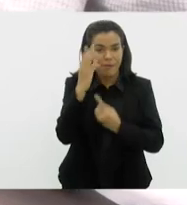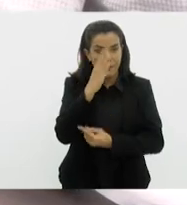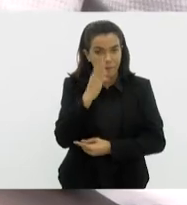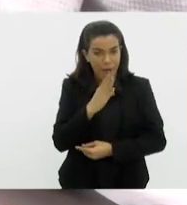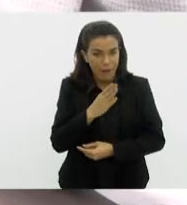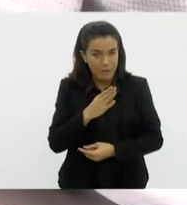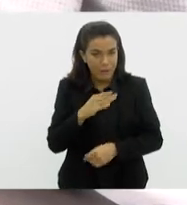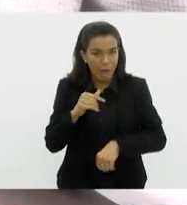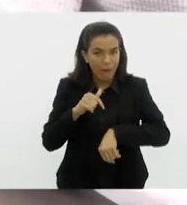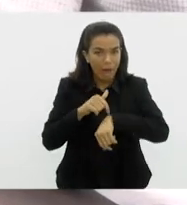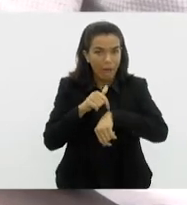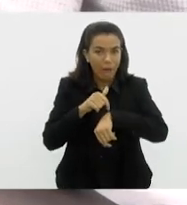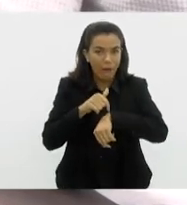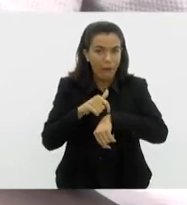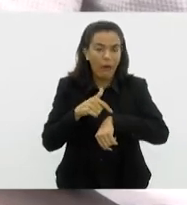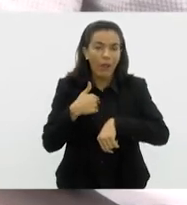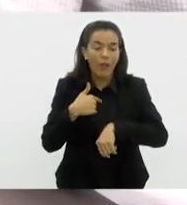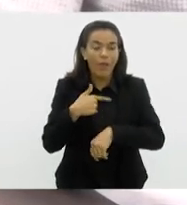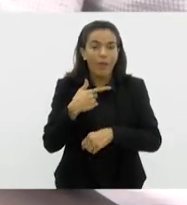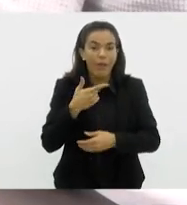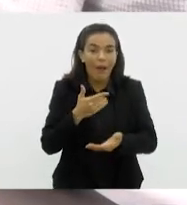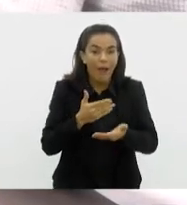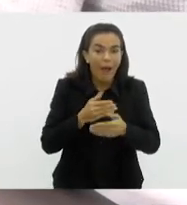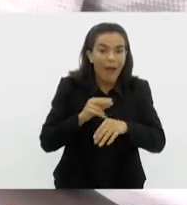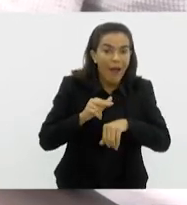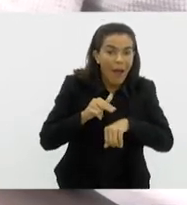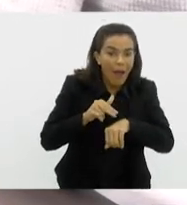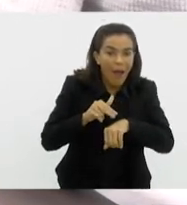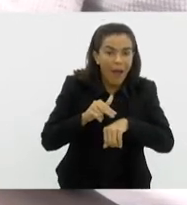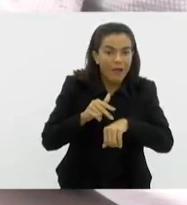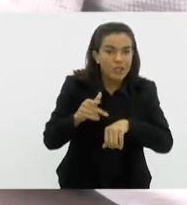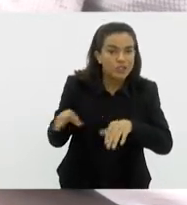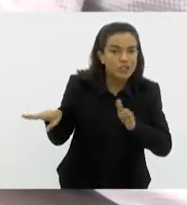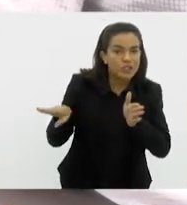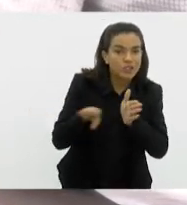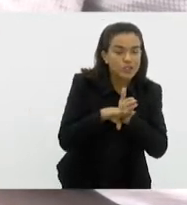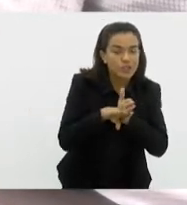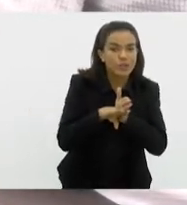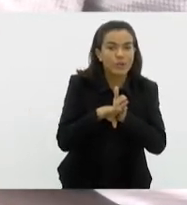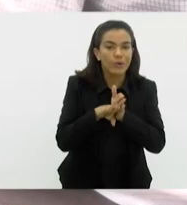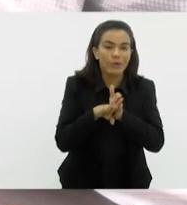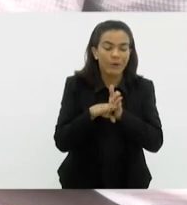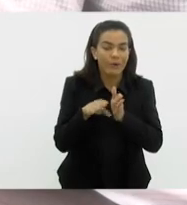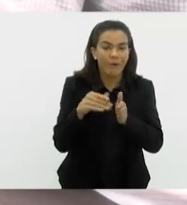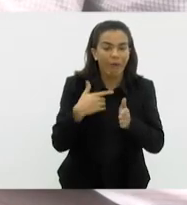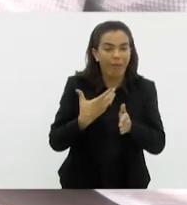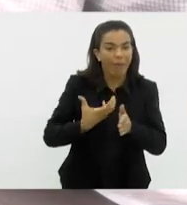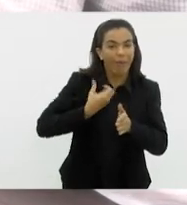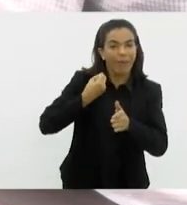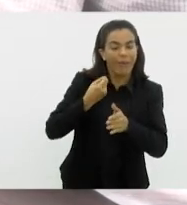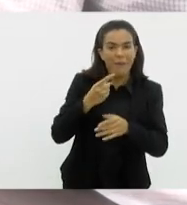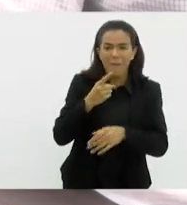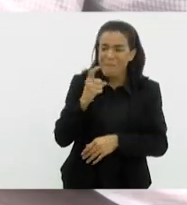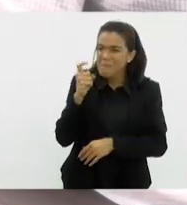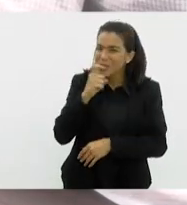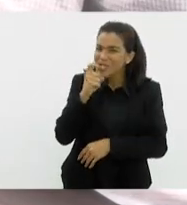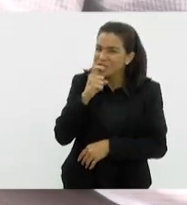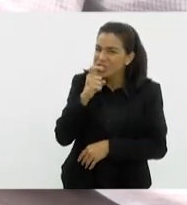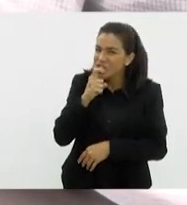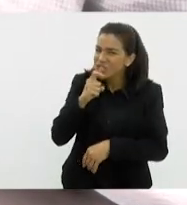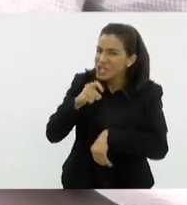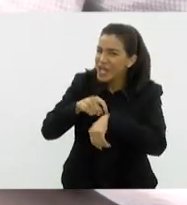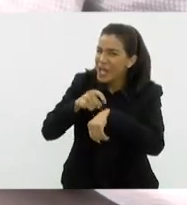fechar a sessão, como eu faço habitualmente. 1 segundo depois, Vossa Excelência adentrou no recinto. Foi a fake news mais breve que eu já